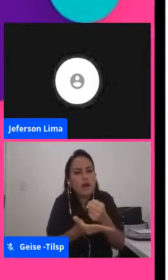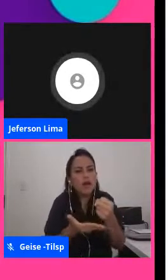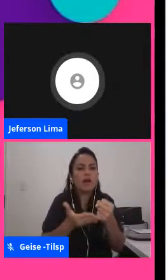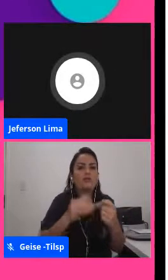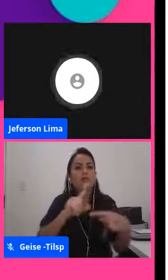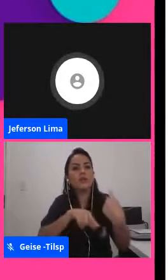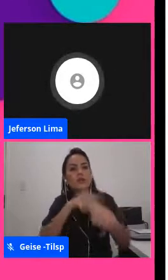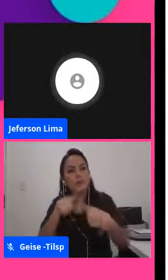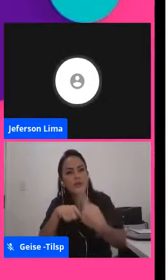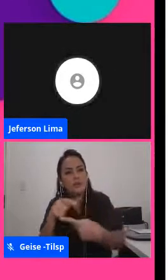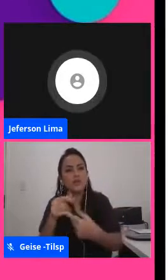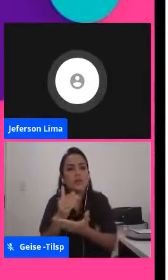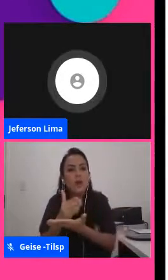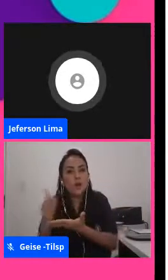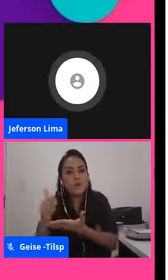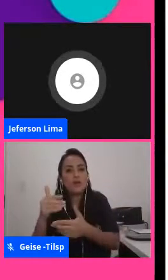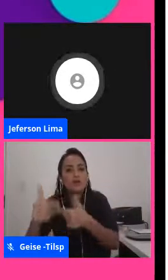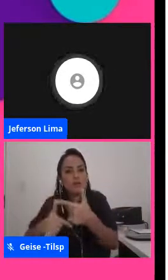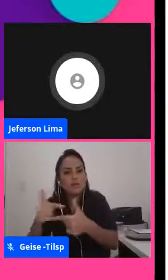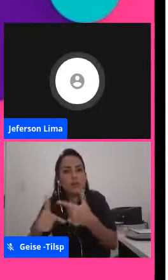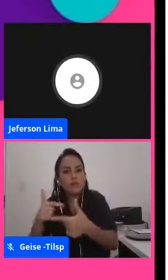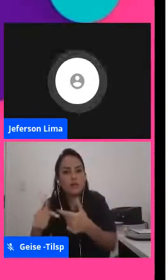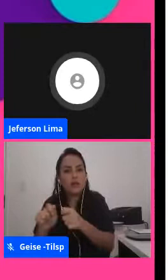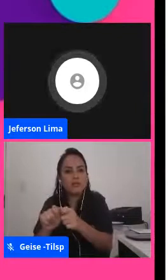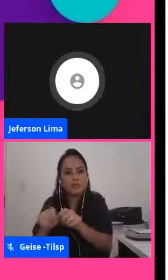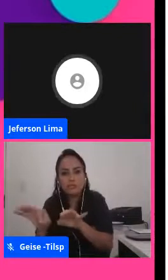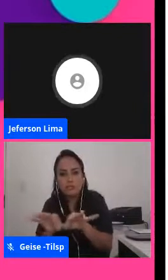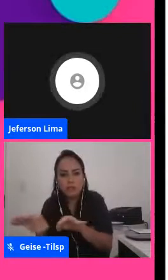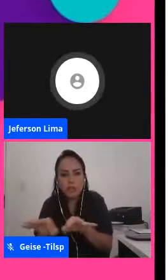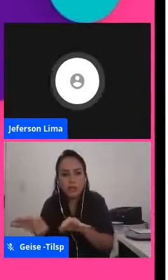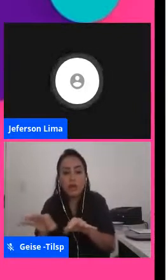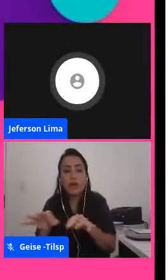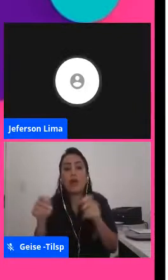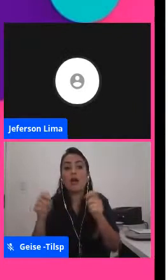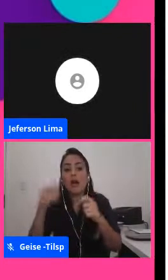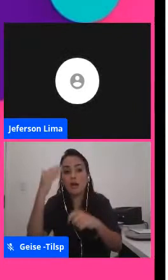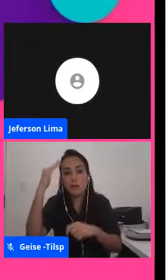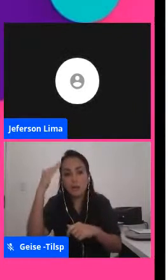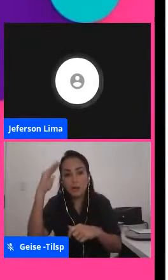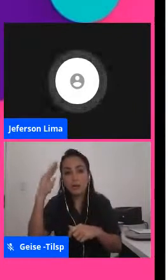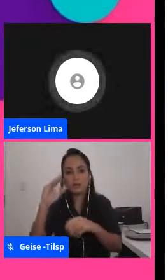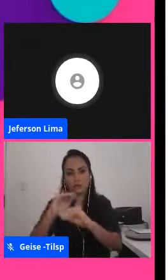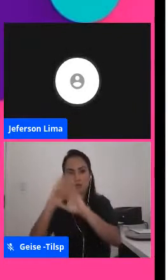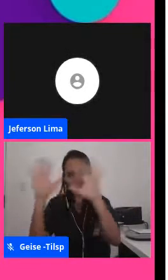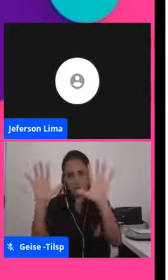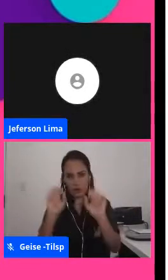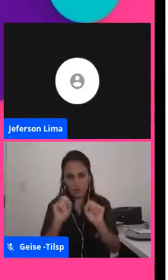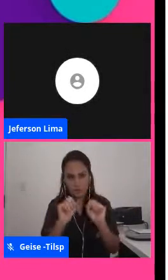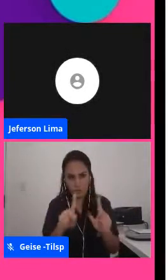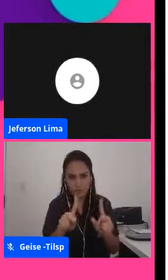ali e executando, né? Vocês possam ver e posteriormente possam executar. Tranquilo?